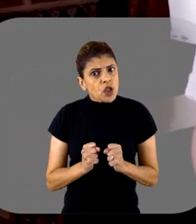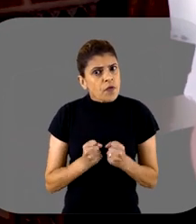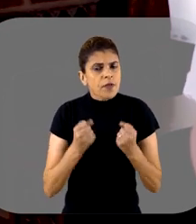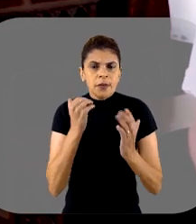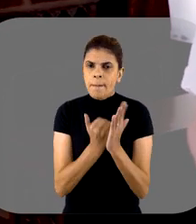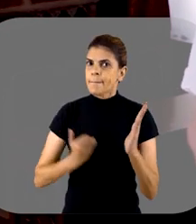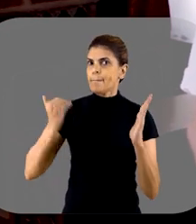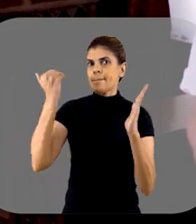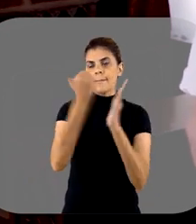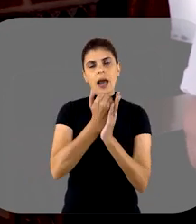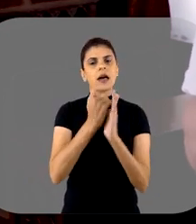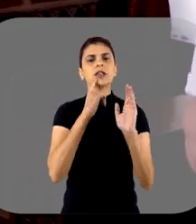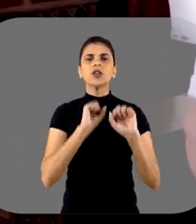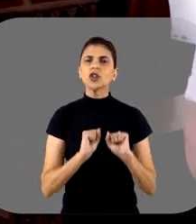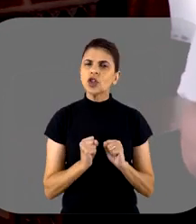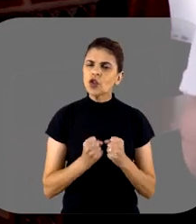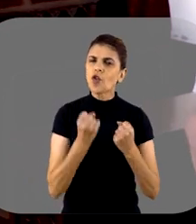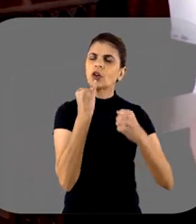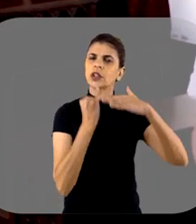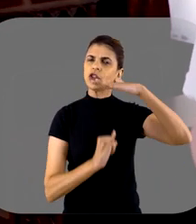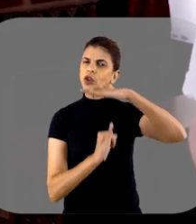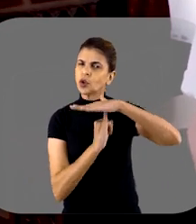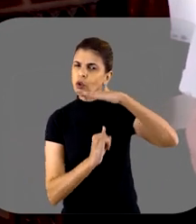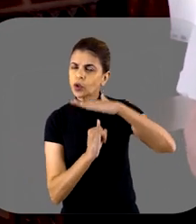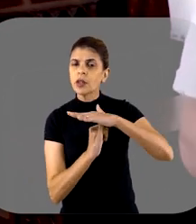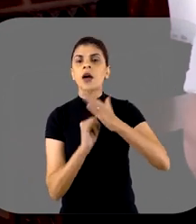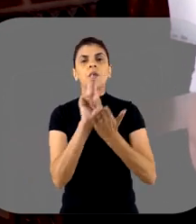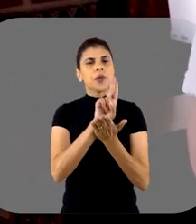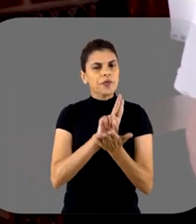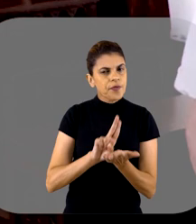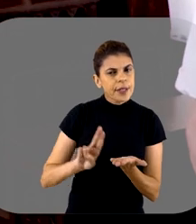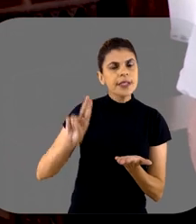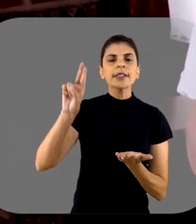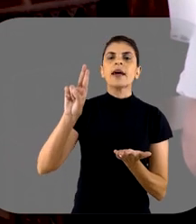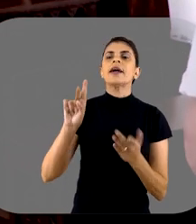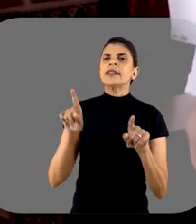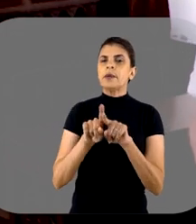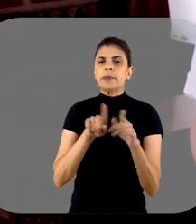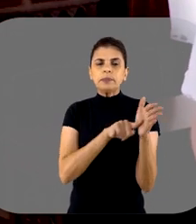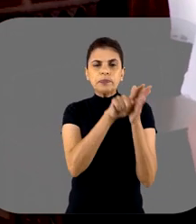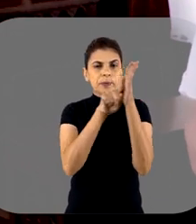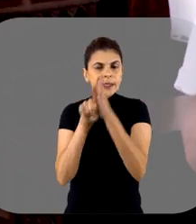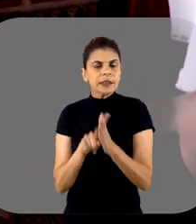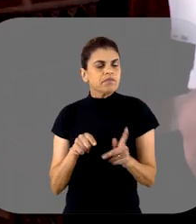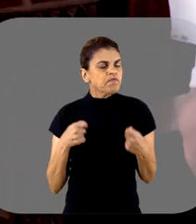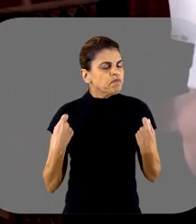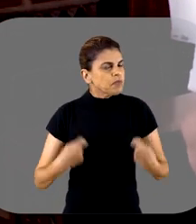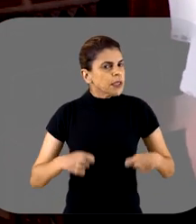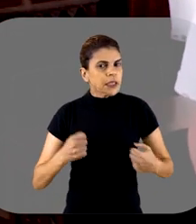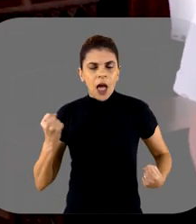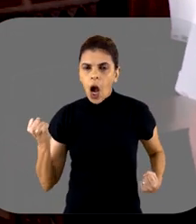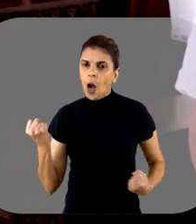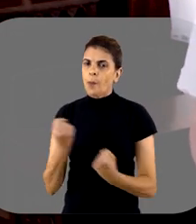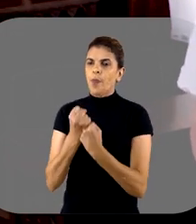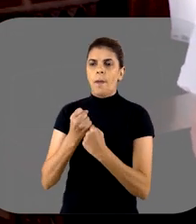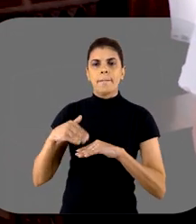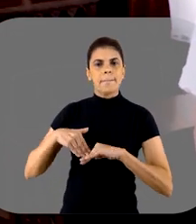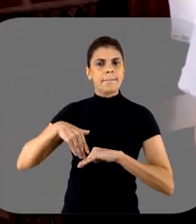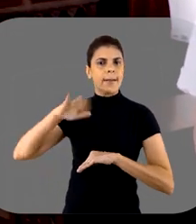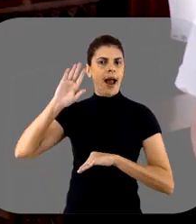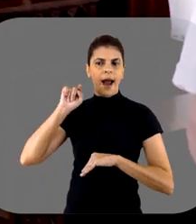esforço muito maior, um esforço inclusive institucional. As universidades, instituições de pesquisa precisam apoiar mais